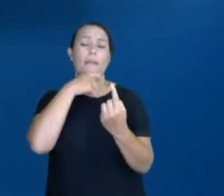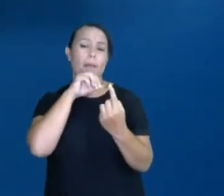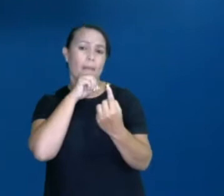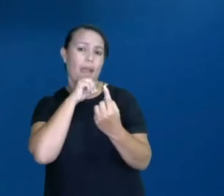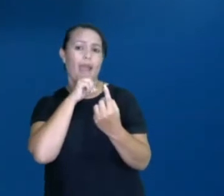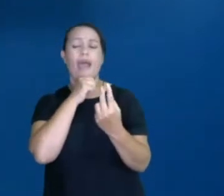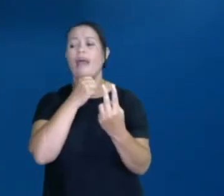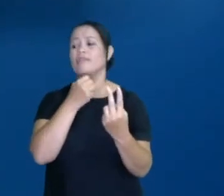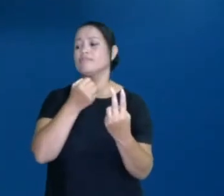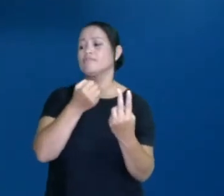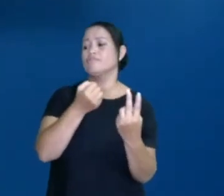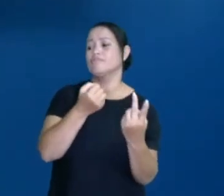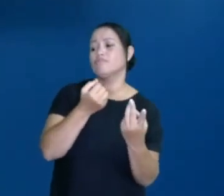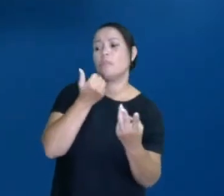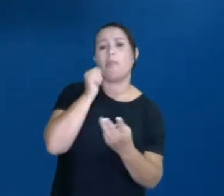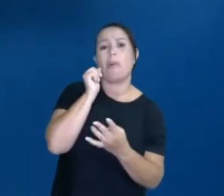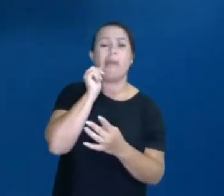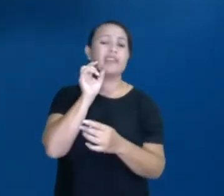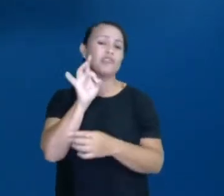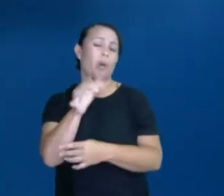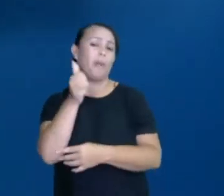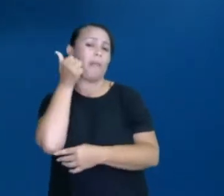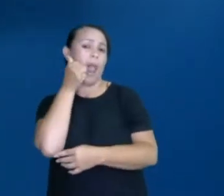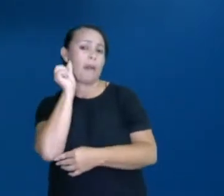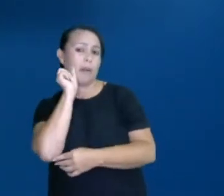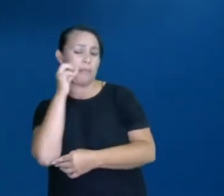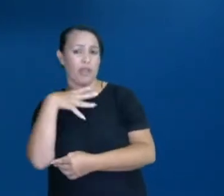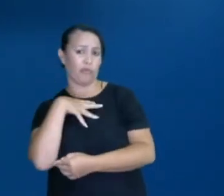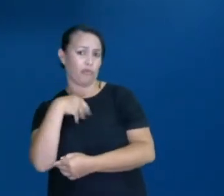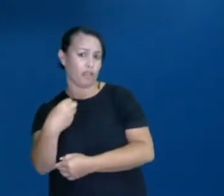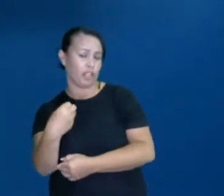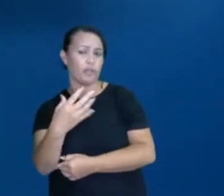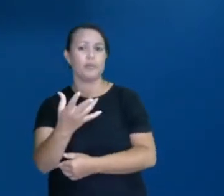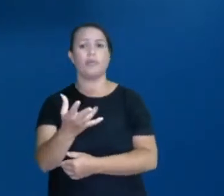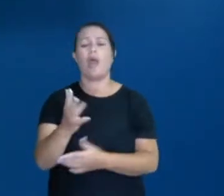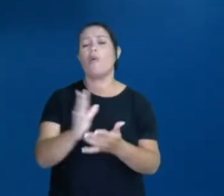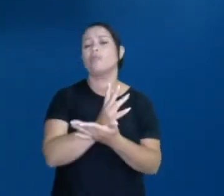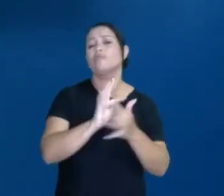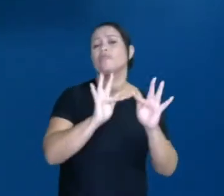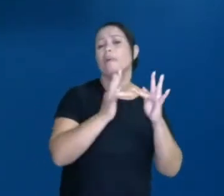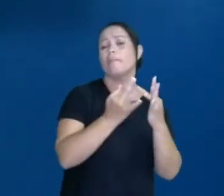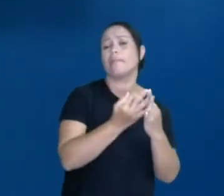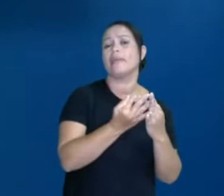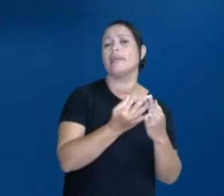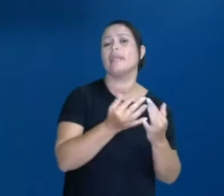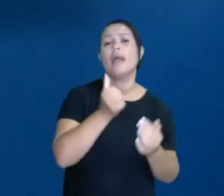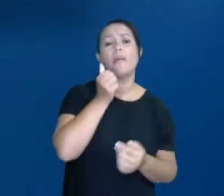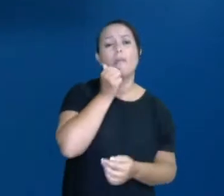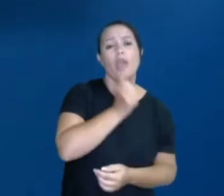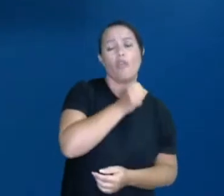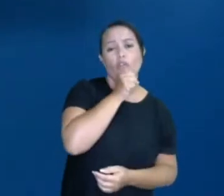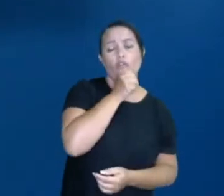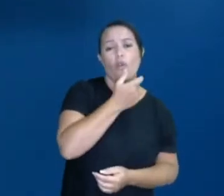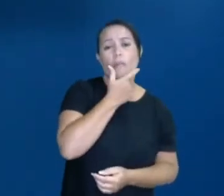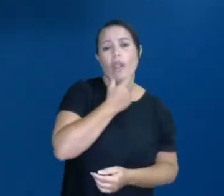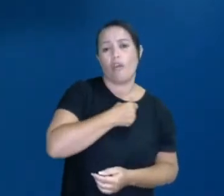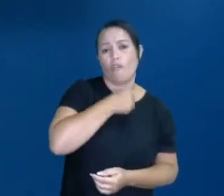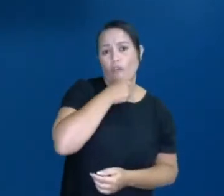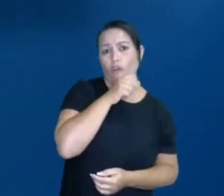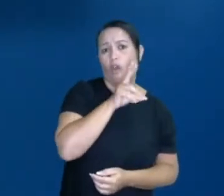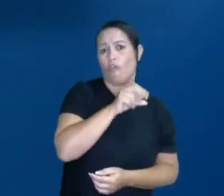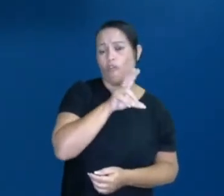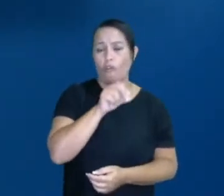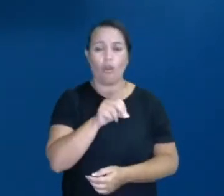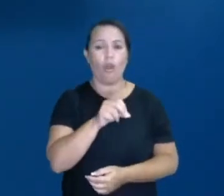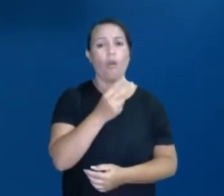papais, famílias formadas apenas pela mamãe e o filho, famílias formadas pelo vovô e pela vovó,